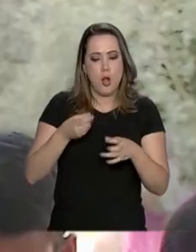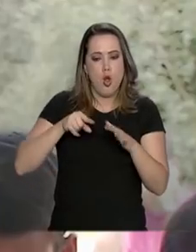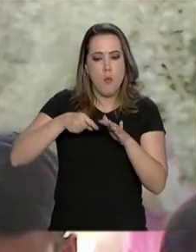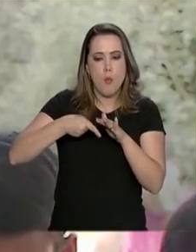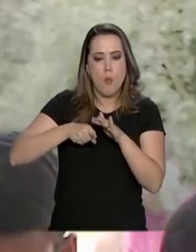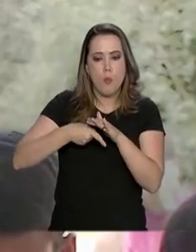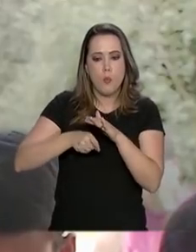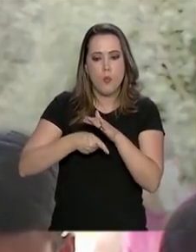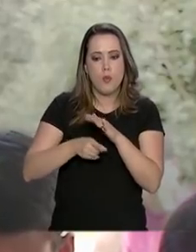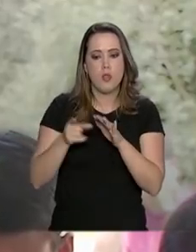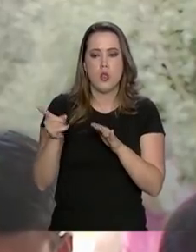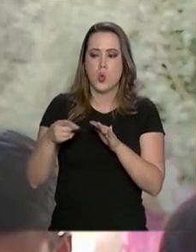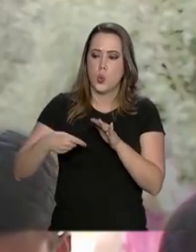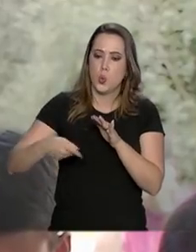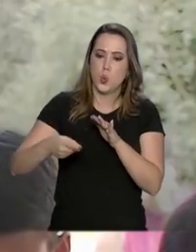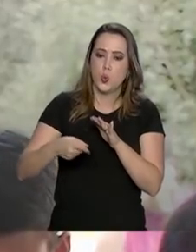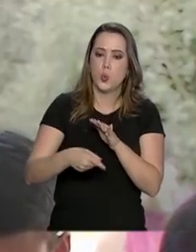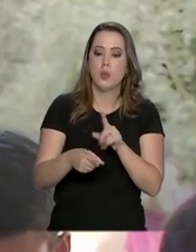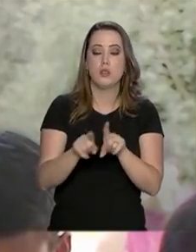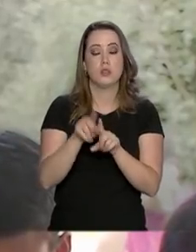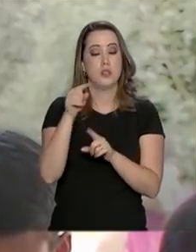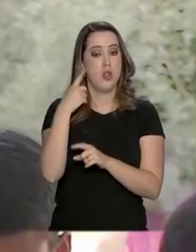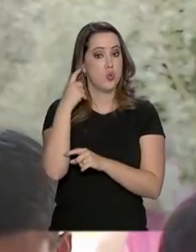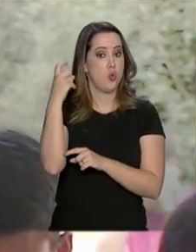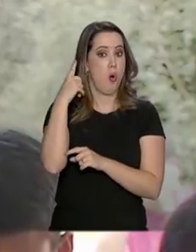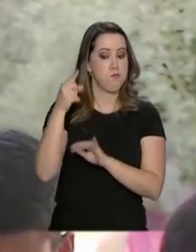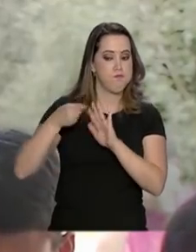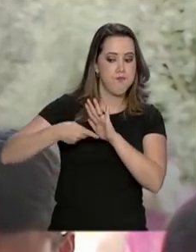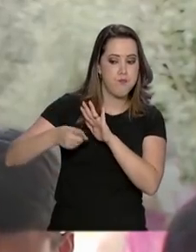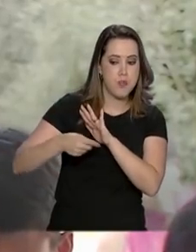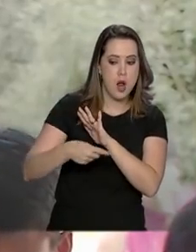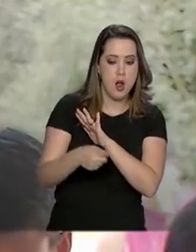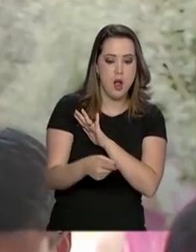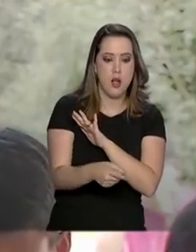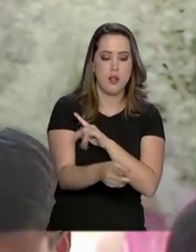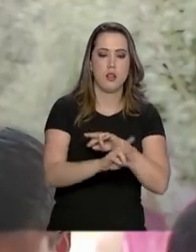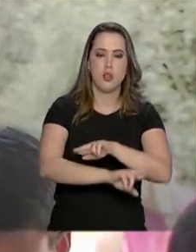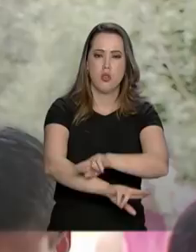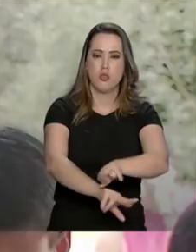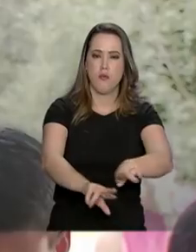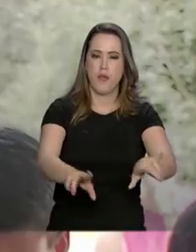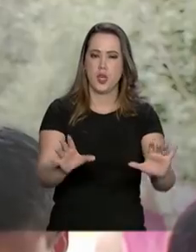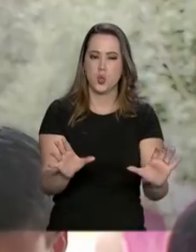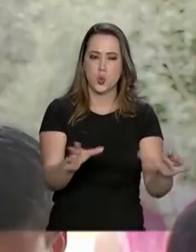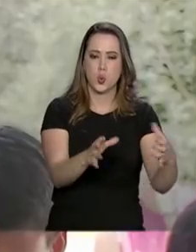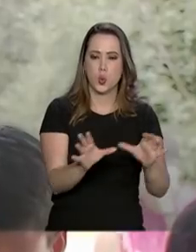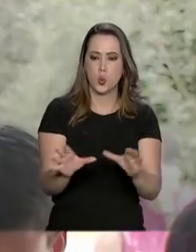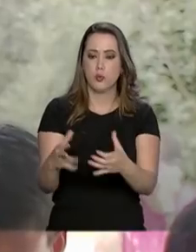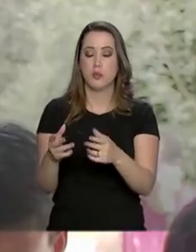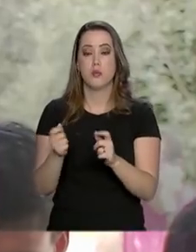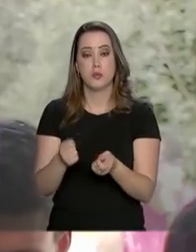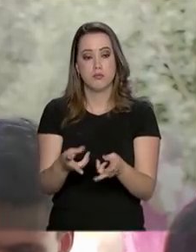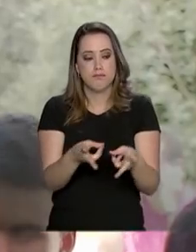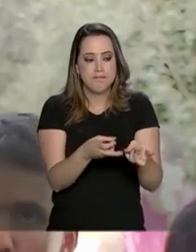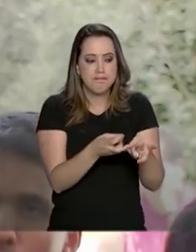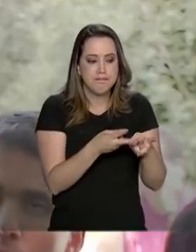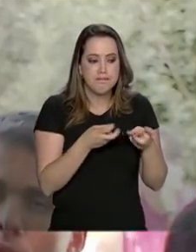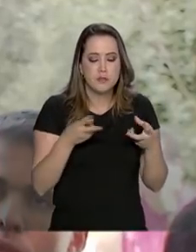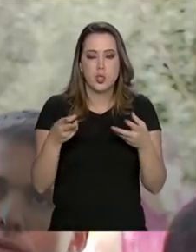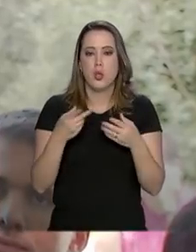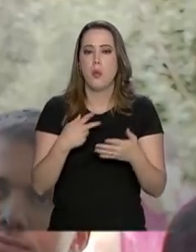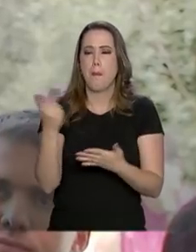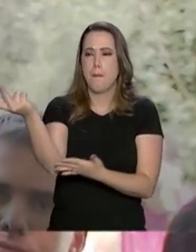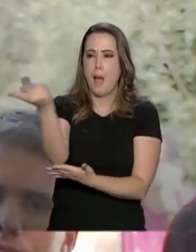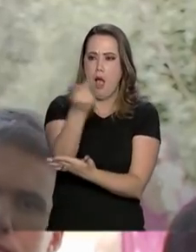aquele equipamento ele emite uma frequência, né, de som e a partir da resposta do material de diferentes densidades a gente consegue fazer uma espécie, né,